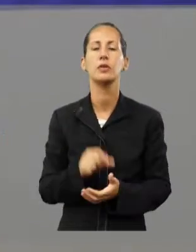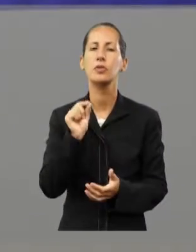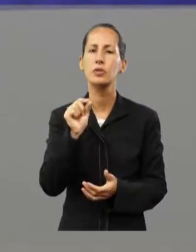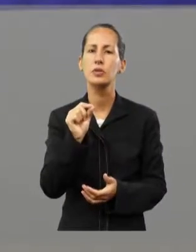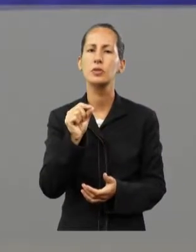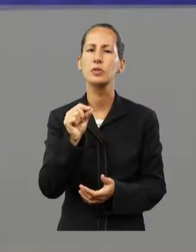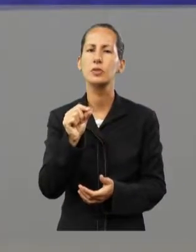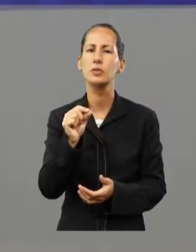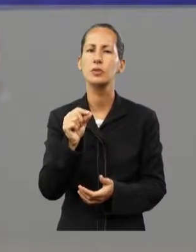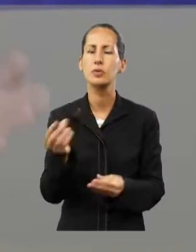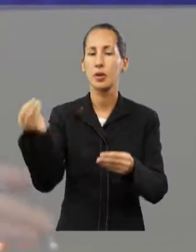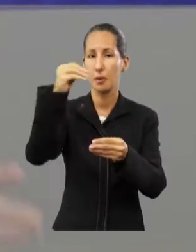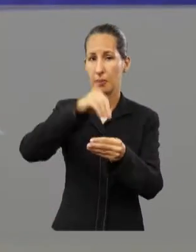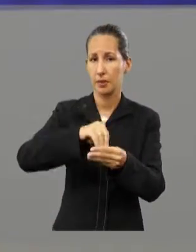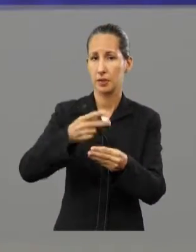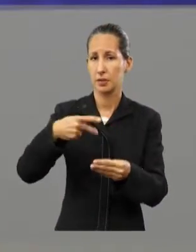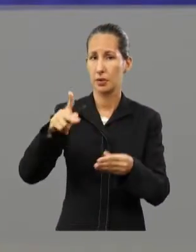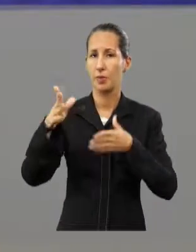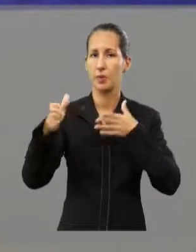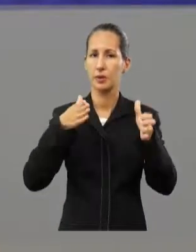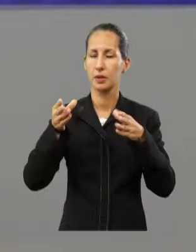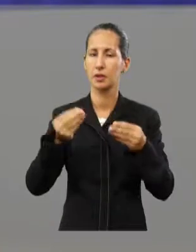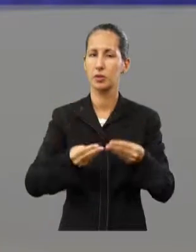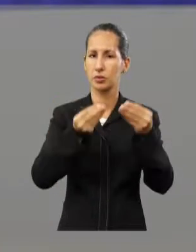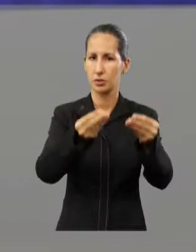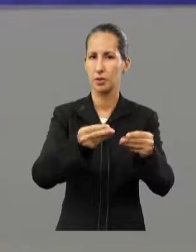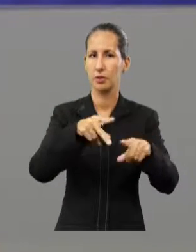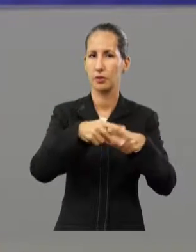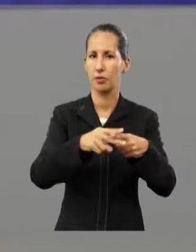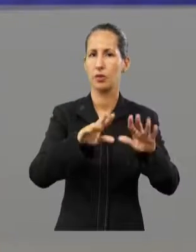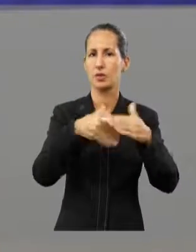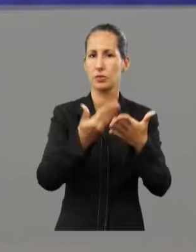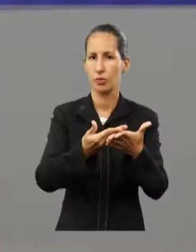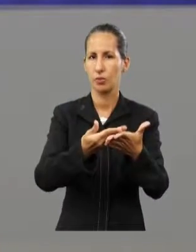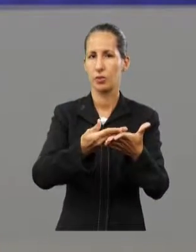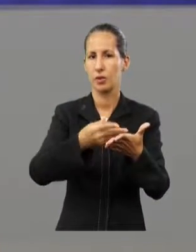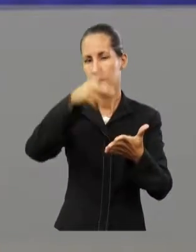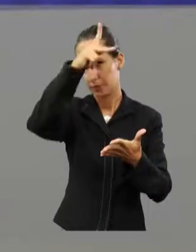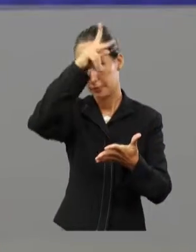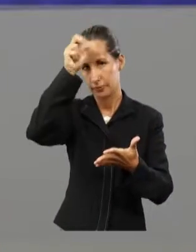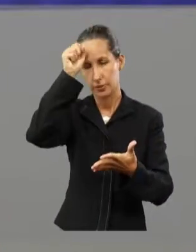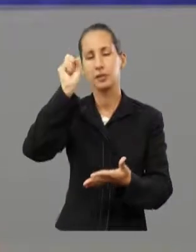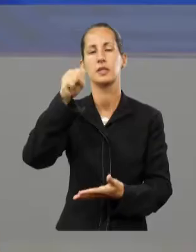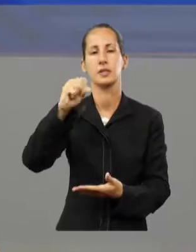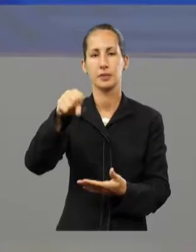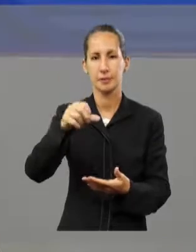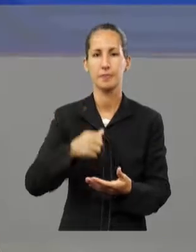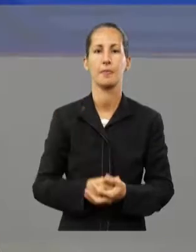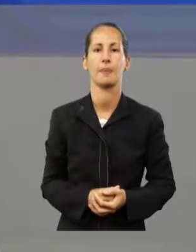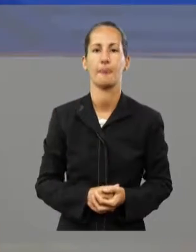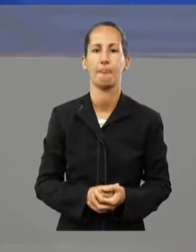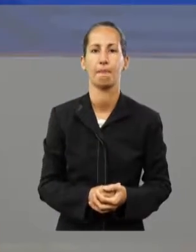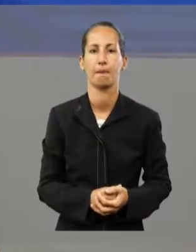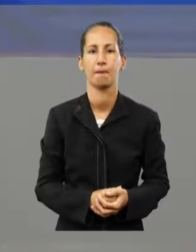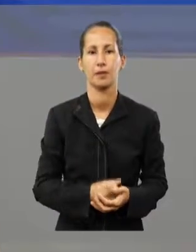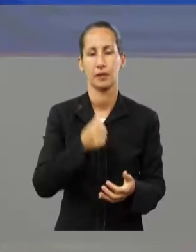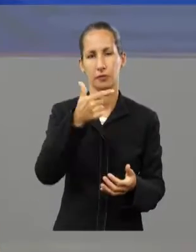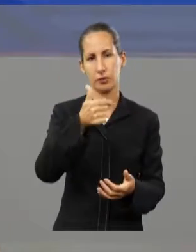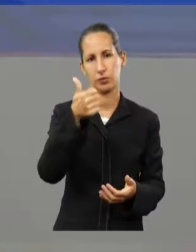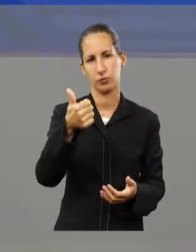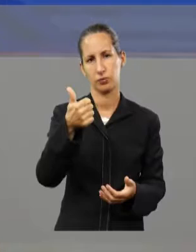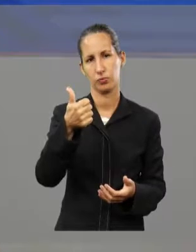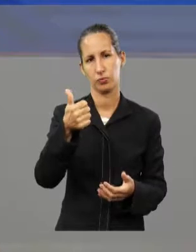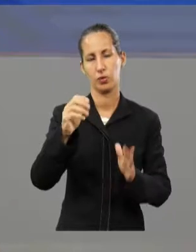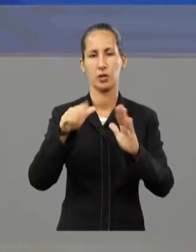senhor tem emendas do seu mandato destinada à reforma dessas escolas públicas? Tenho. Eu destinei